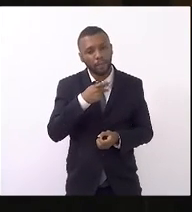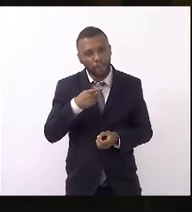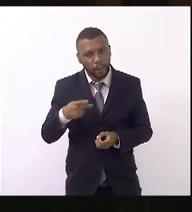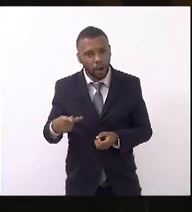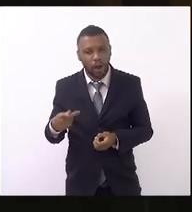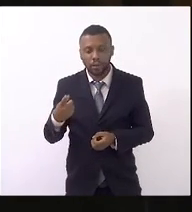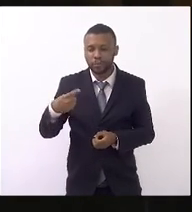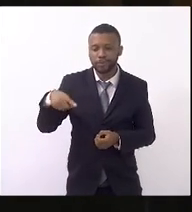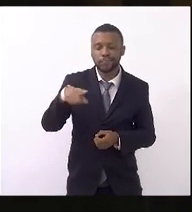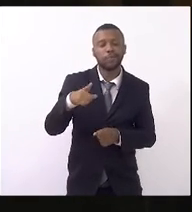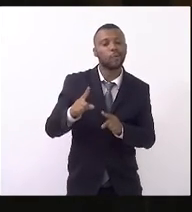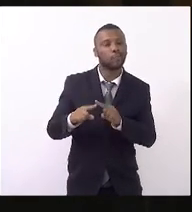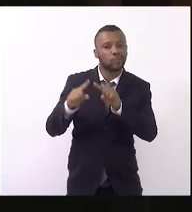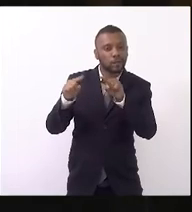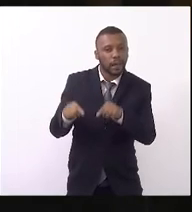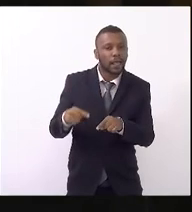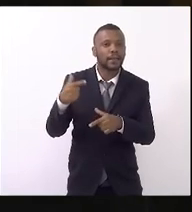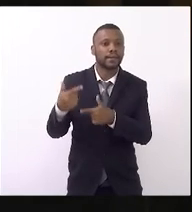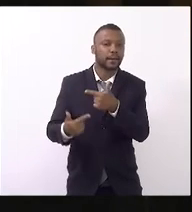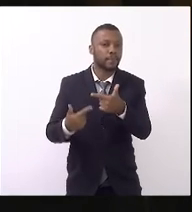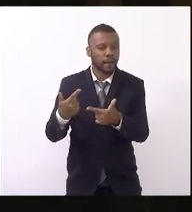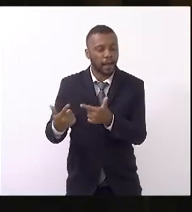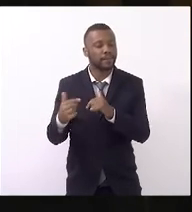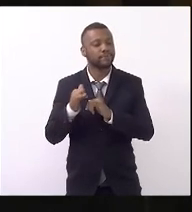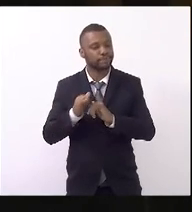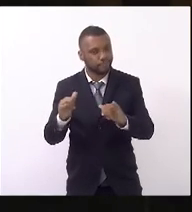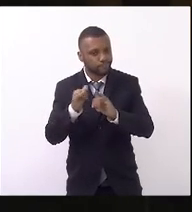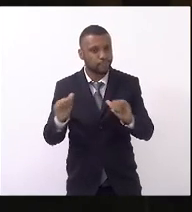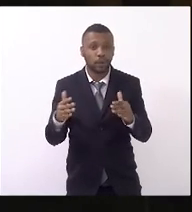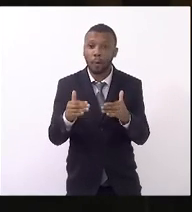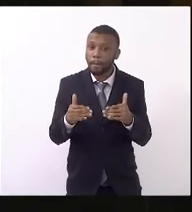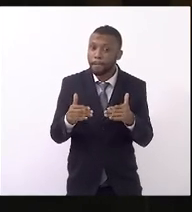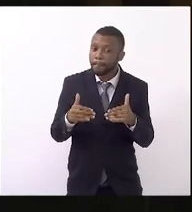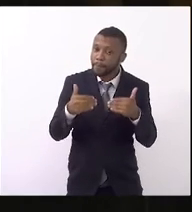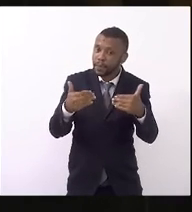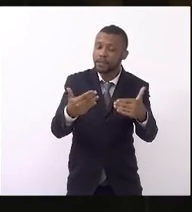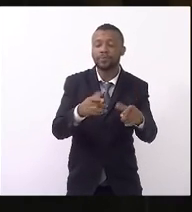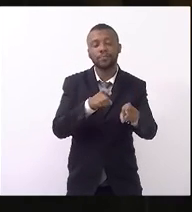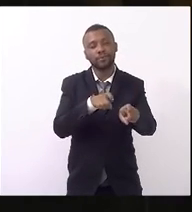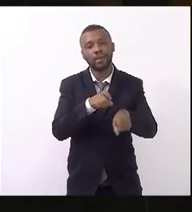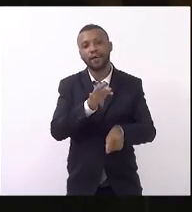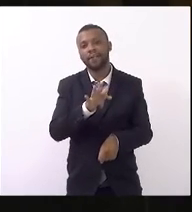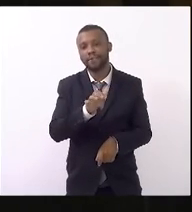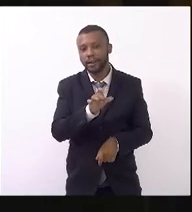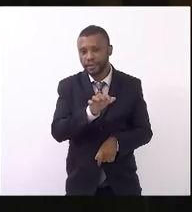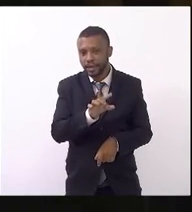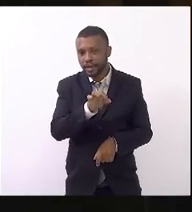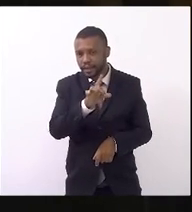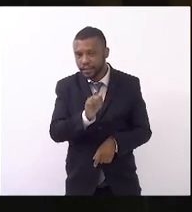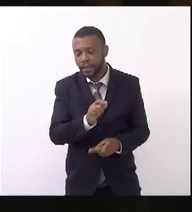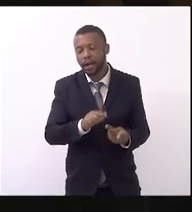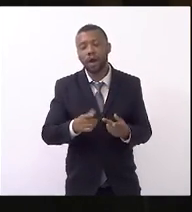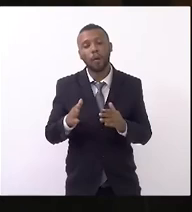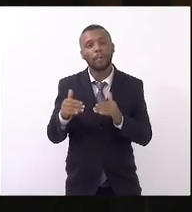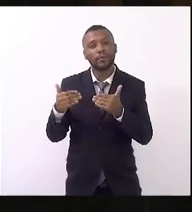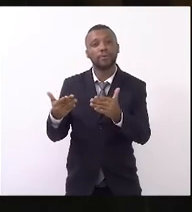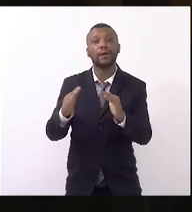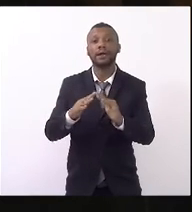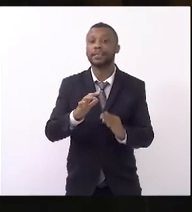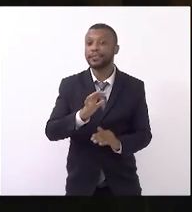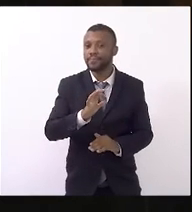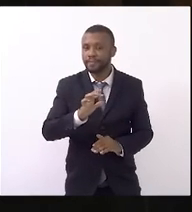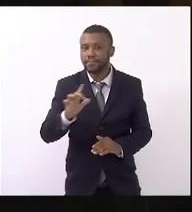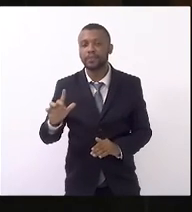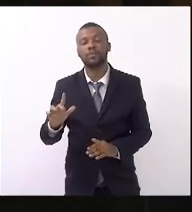foram presos os seus marqueteiros, foram presos o seu ministro da Fazenda, foi preso o ministro da Casa Civil, foi